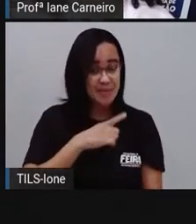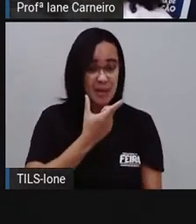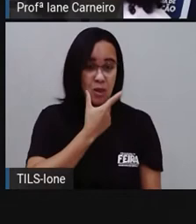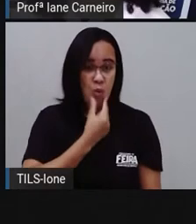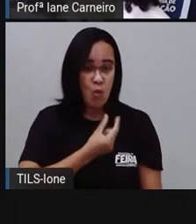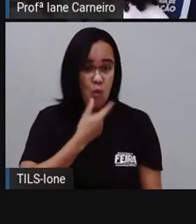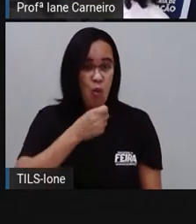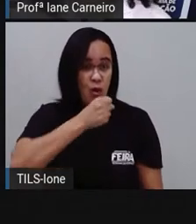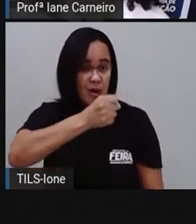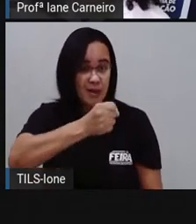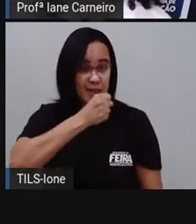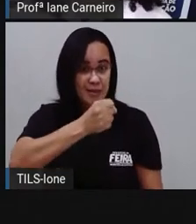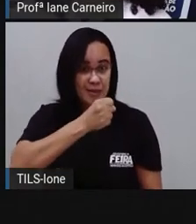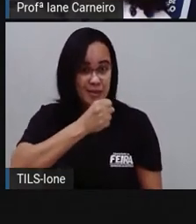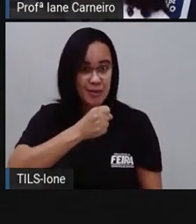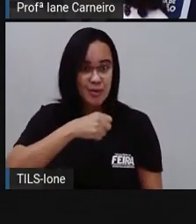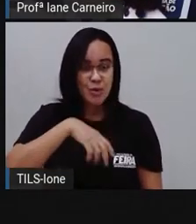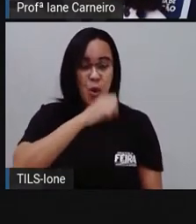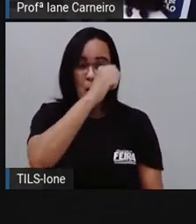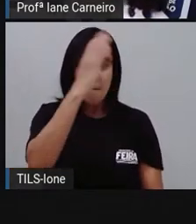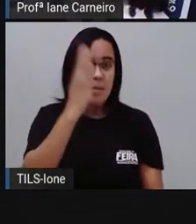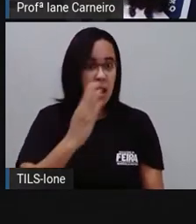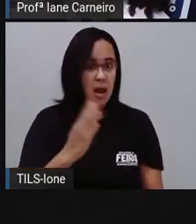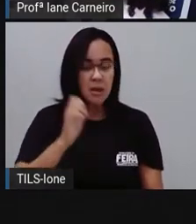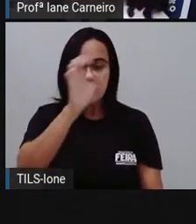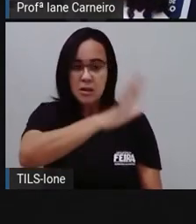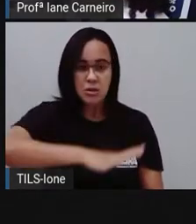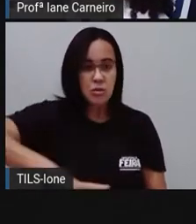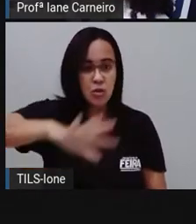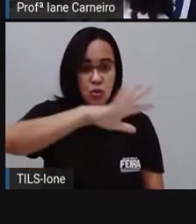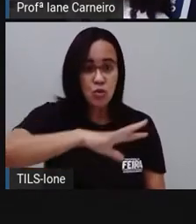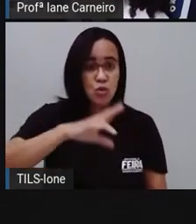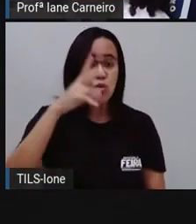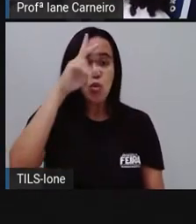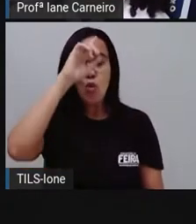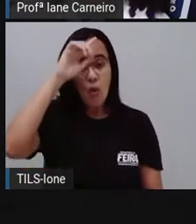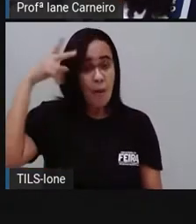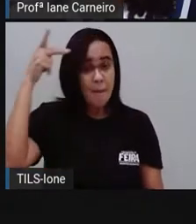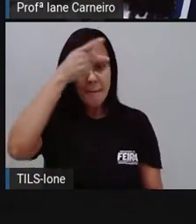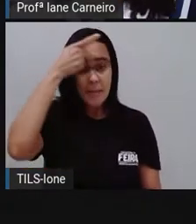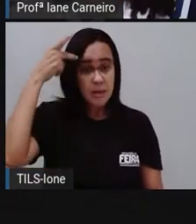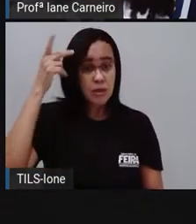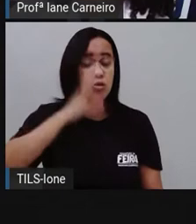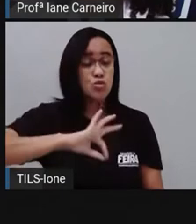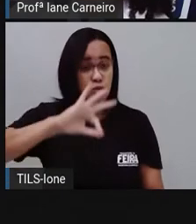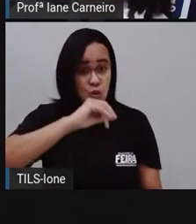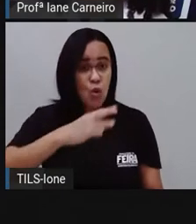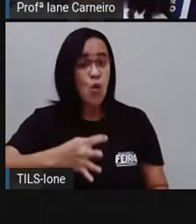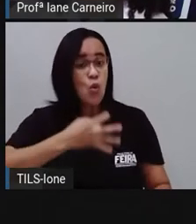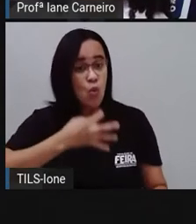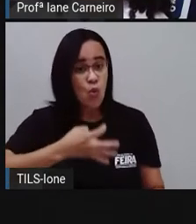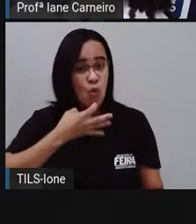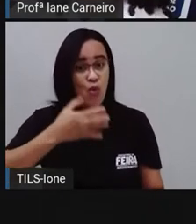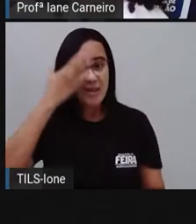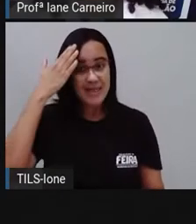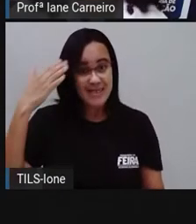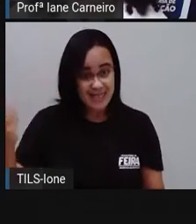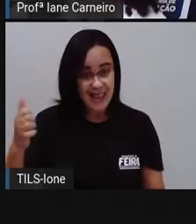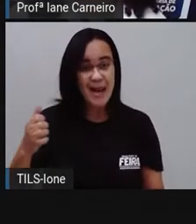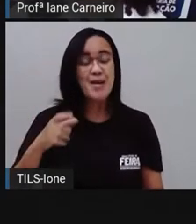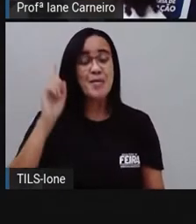reconhecido nacionalmente, até fora do país também. É o Luiz César Pereira Caldas, né? O